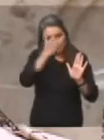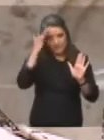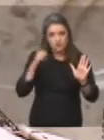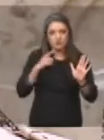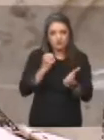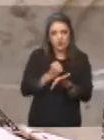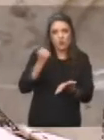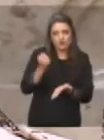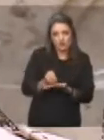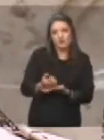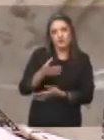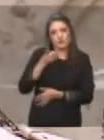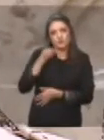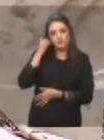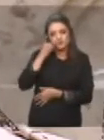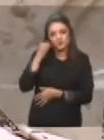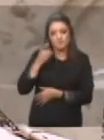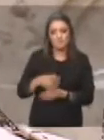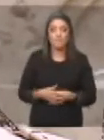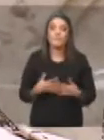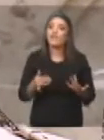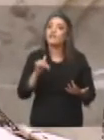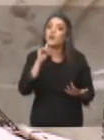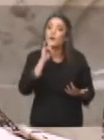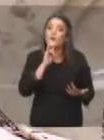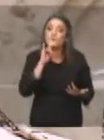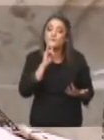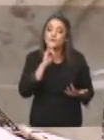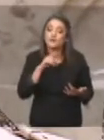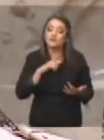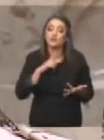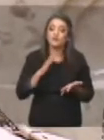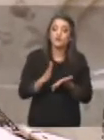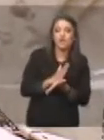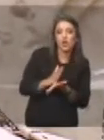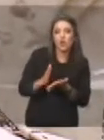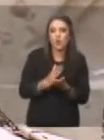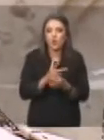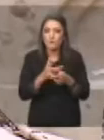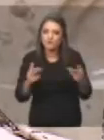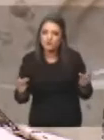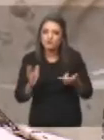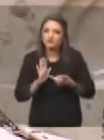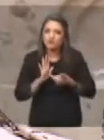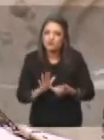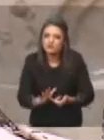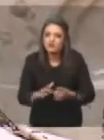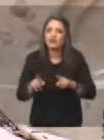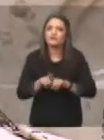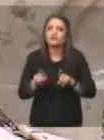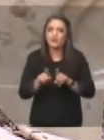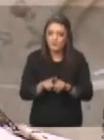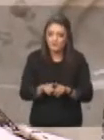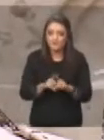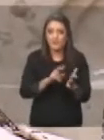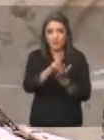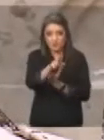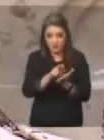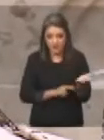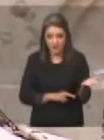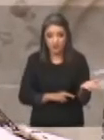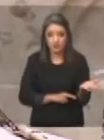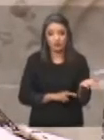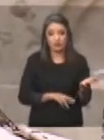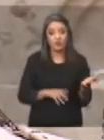trabalhavam junto ao deputado. A título exemplificativo, menciono algumas das conclusões apontadas exaustivamente nos referidos relatórios,